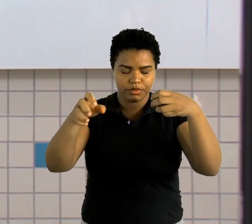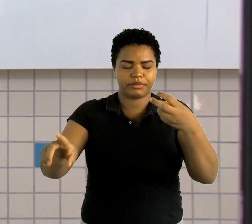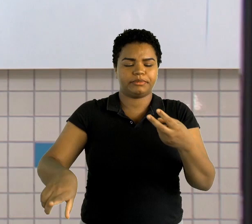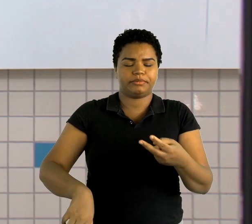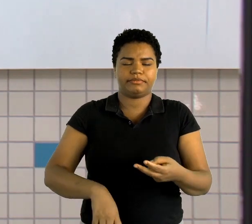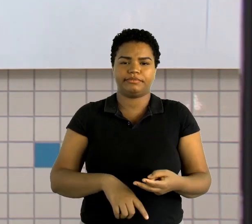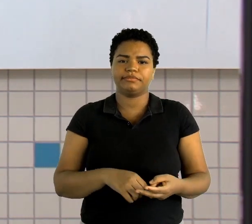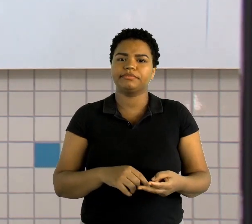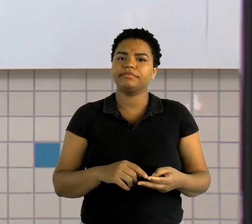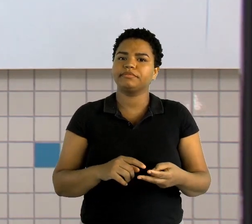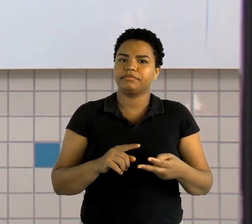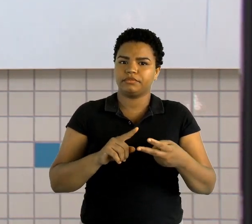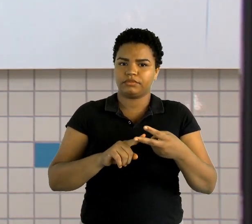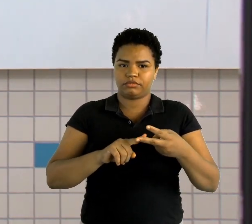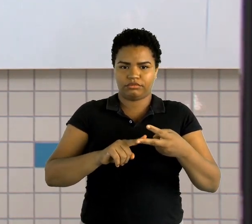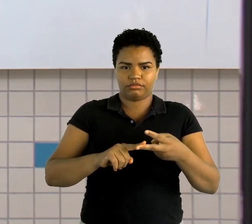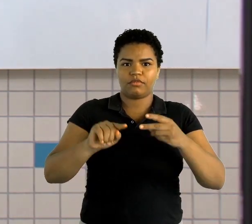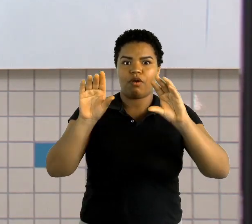Evapora,